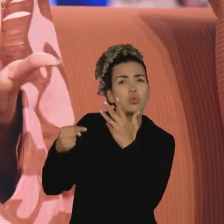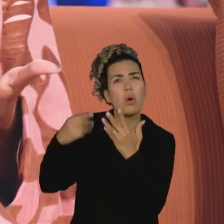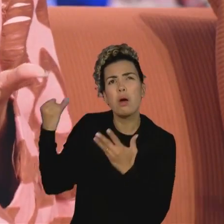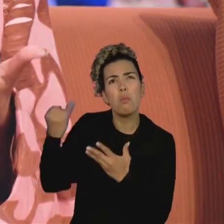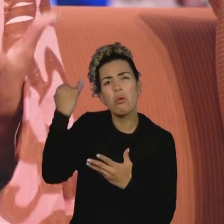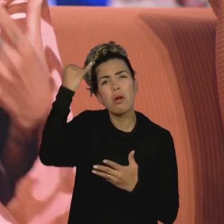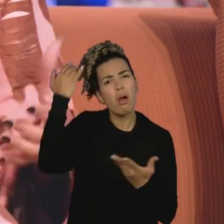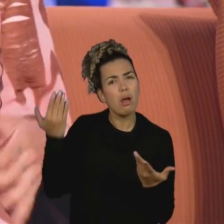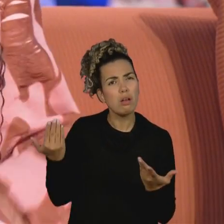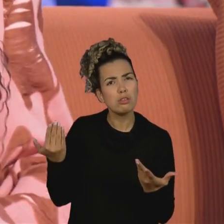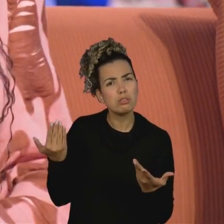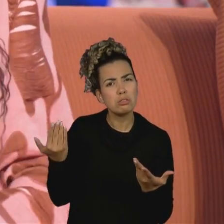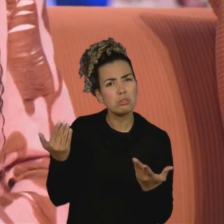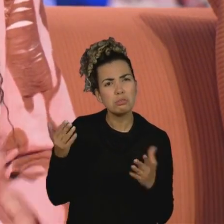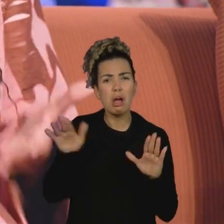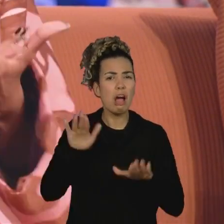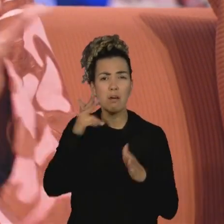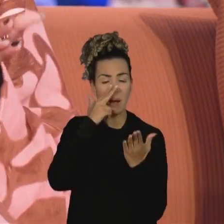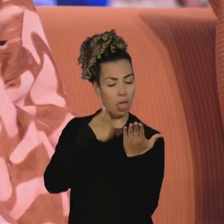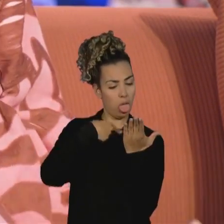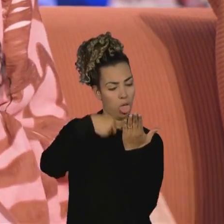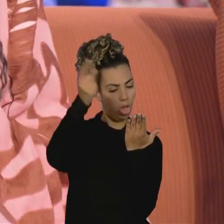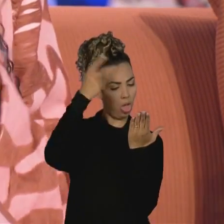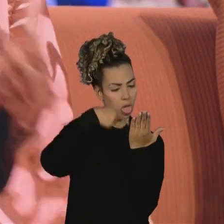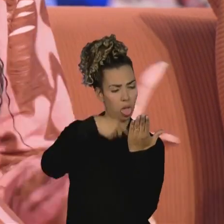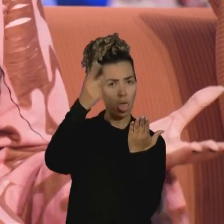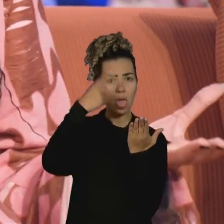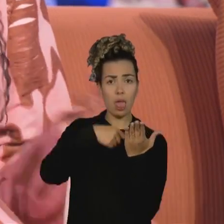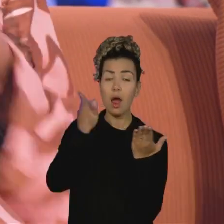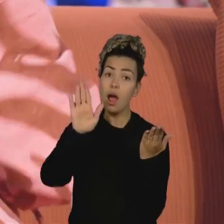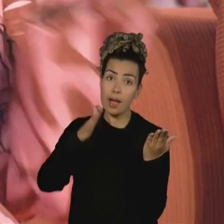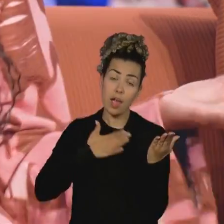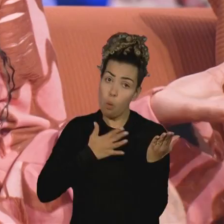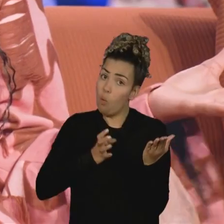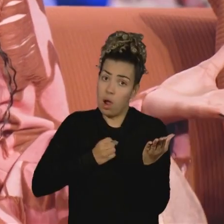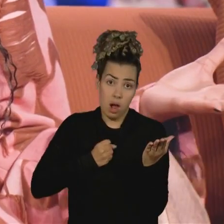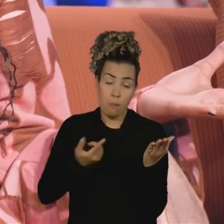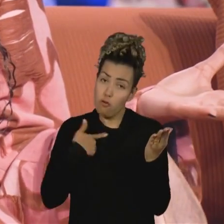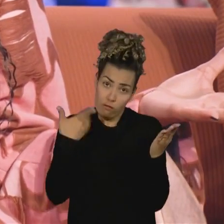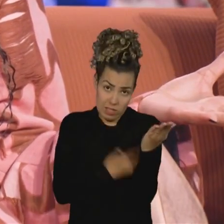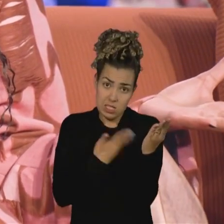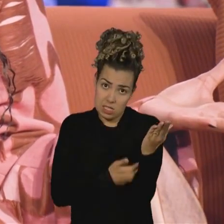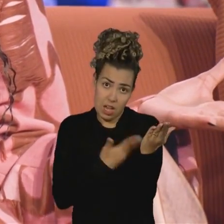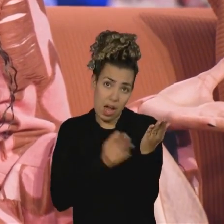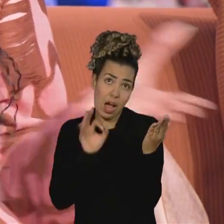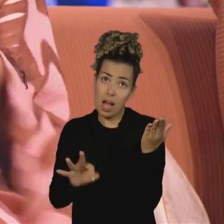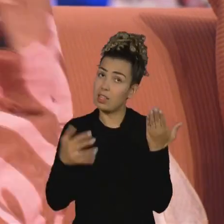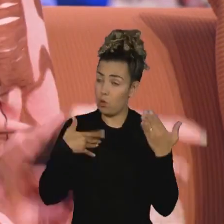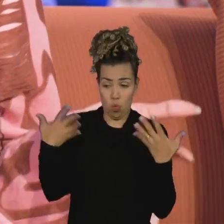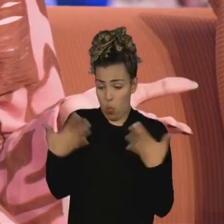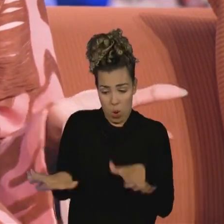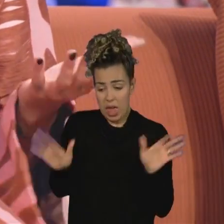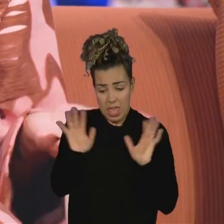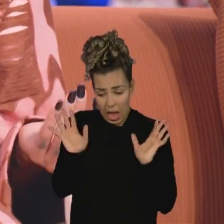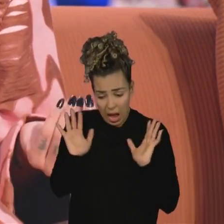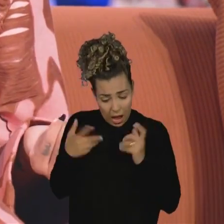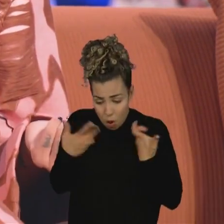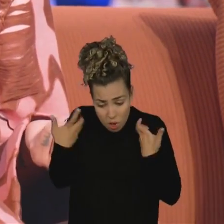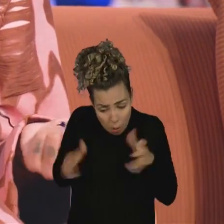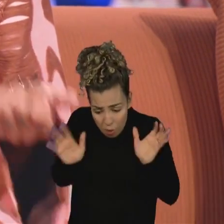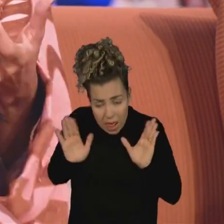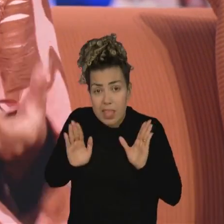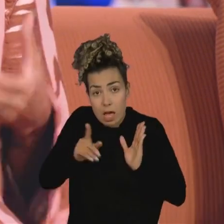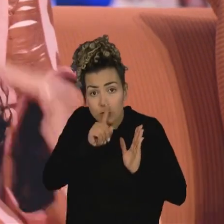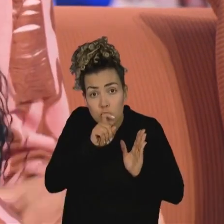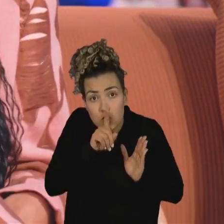gente ficar lá girando. Isso aqui, celular, eu amo, eu sou viciada. Eu não queria ser, Eu não queria ser, eu juro pra